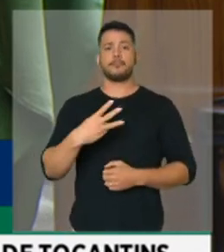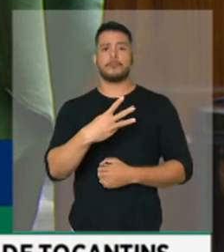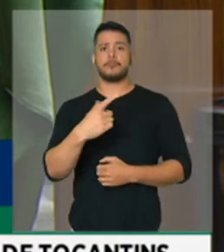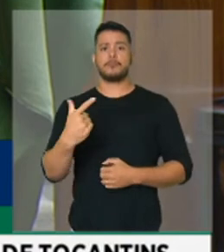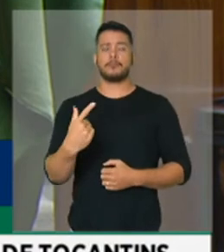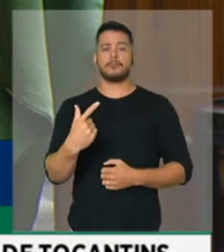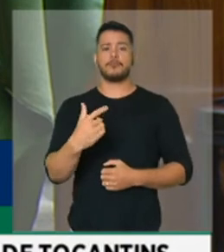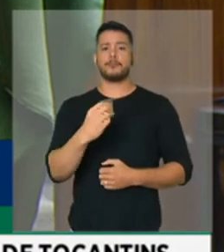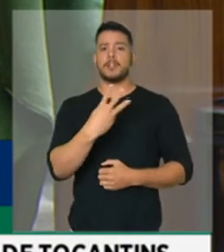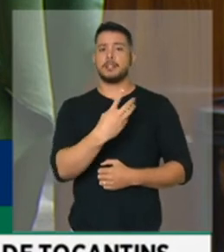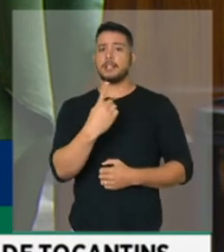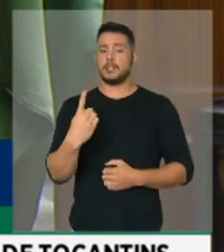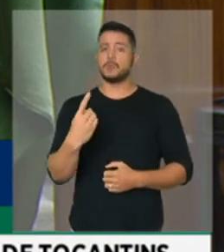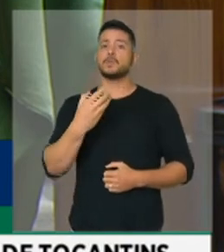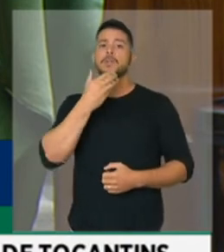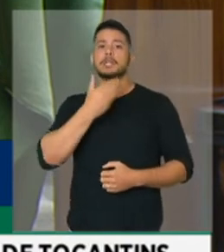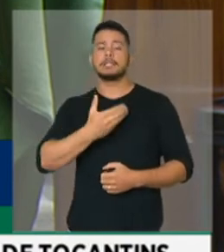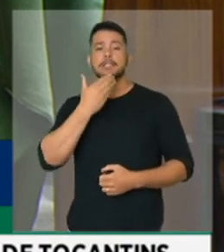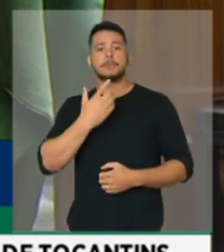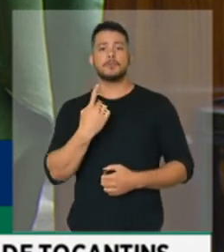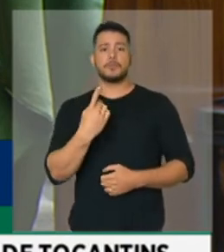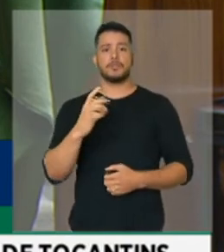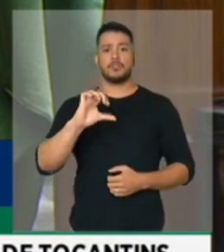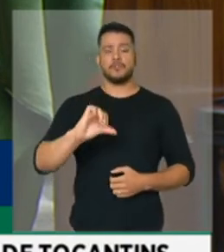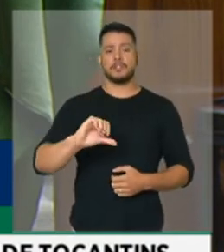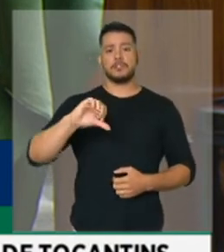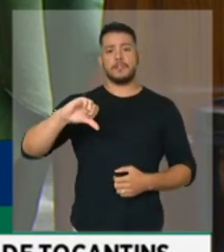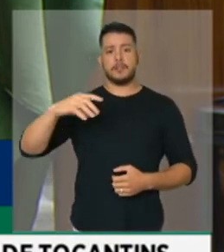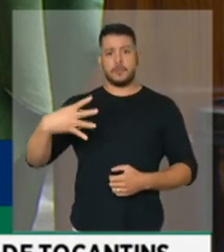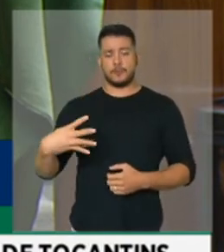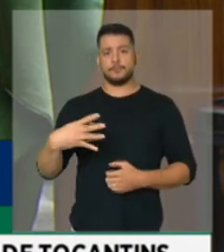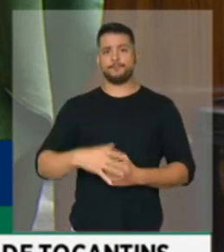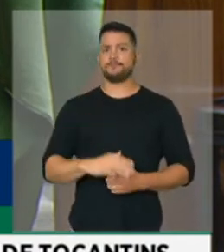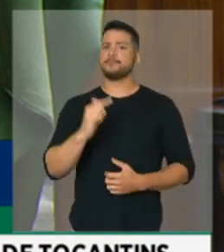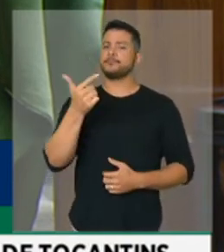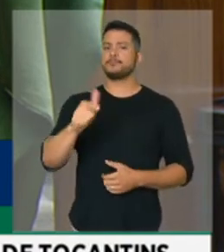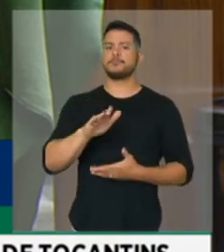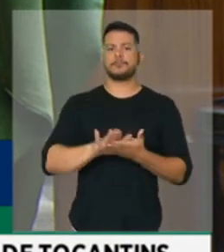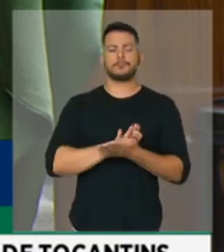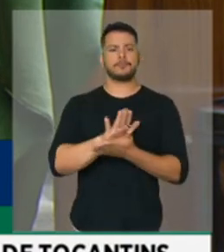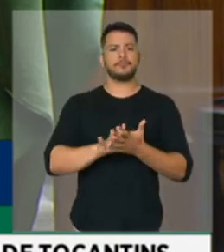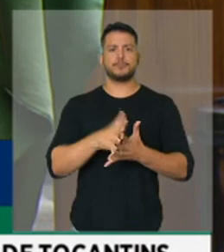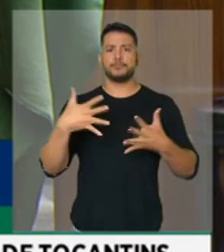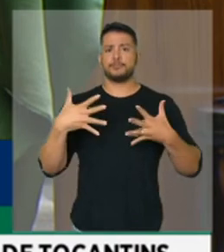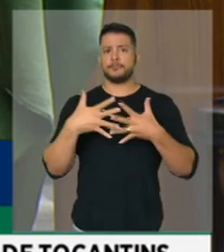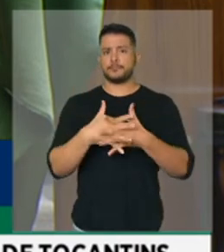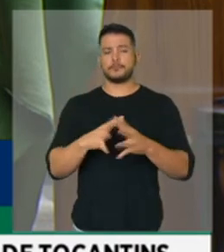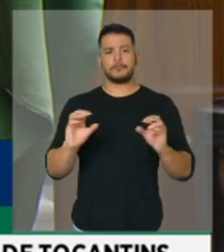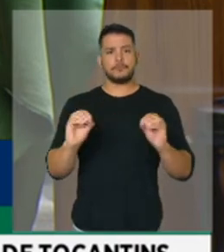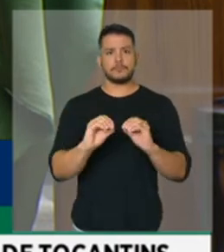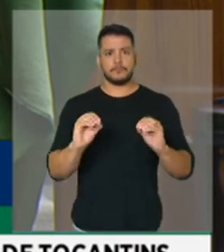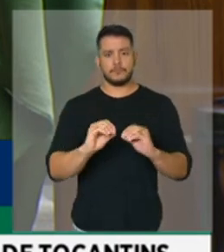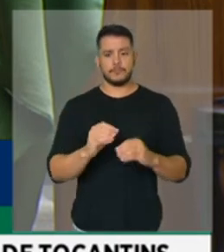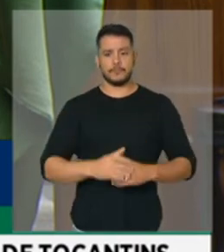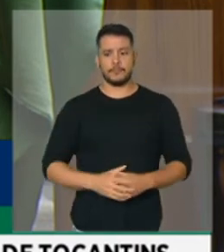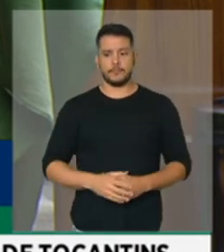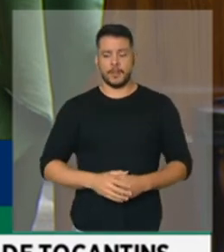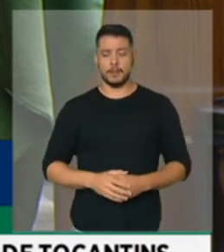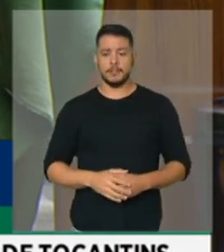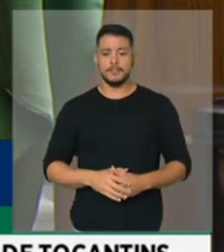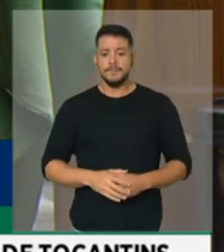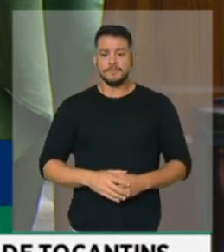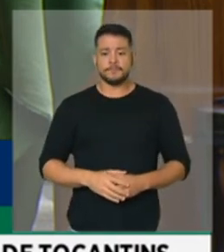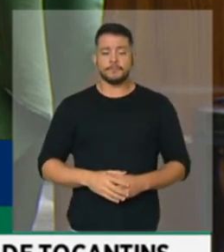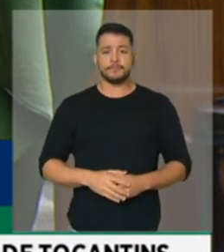1994, eivados de qualquer vício jurídico e dos quais decorram efeitos favoráveis para os seus destinatários.